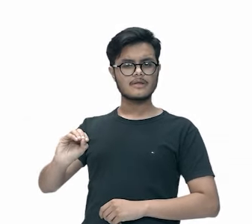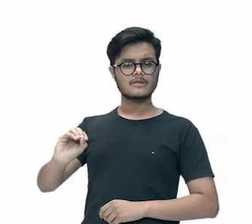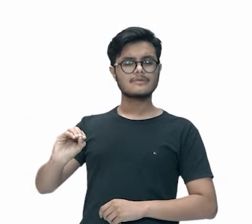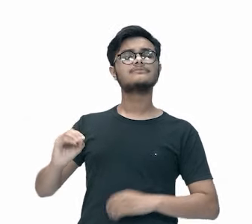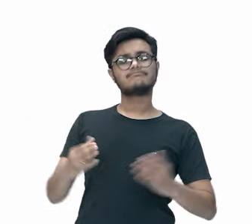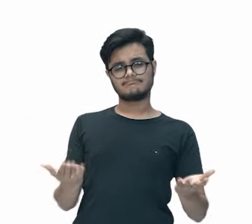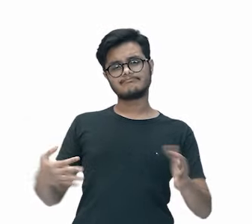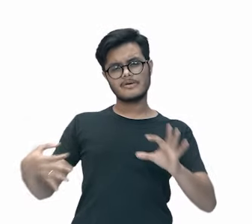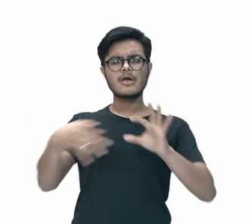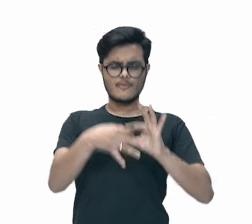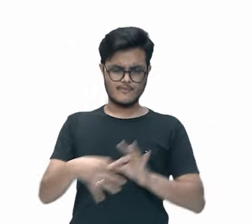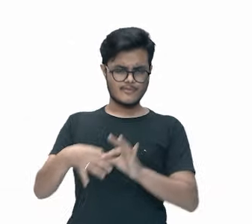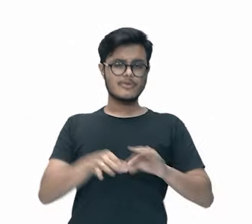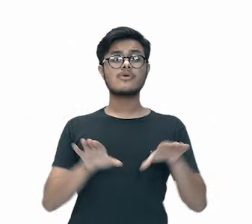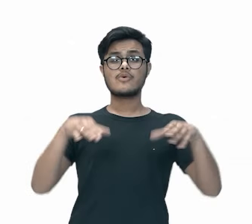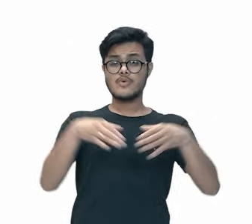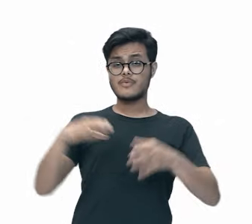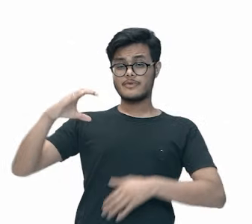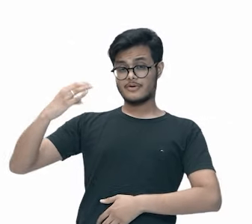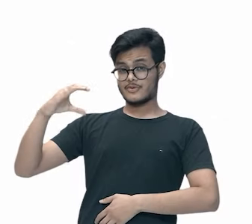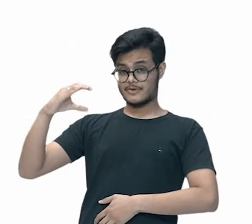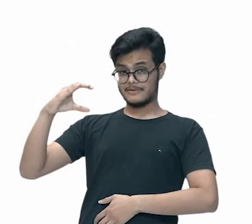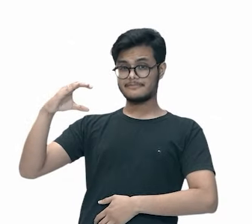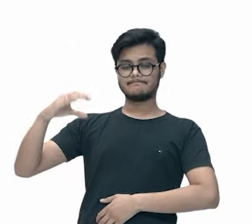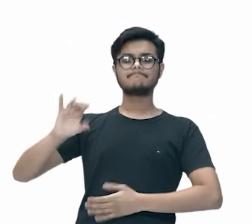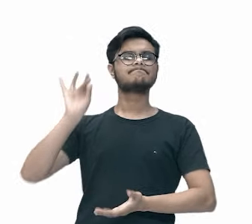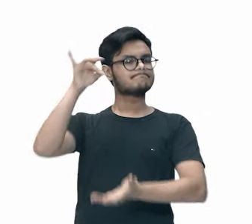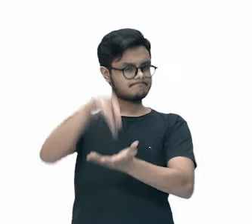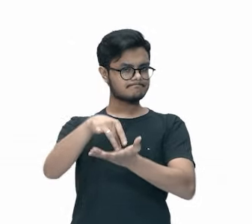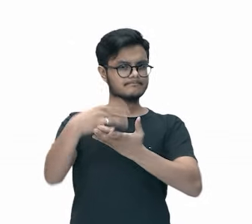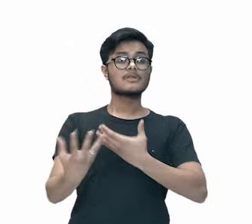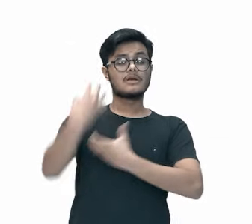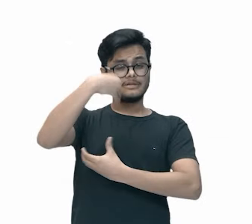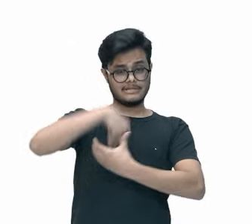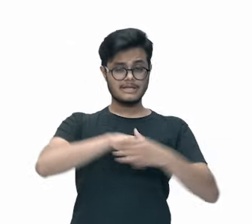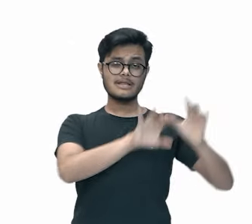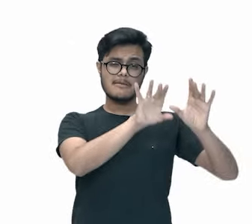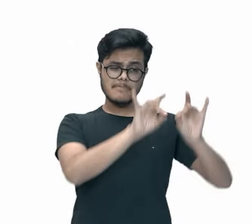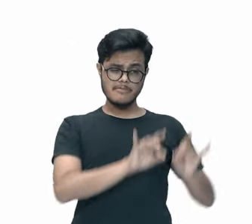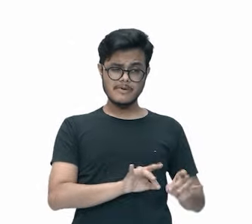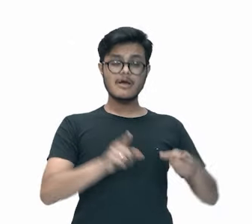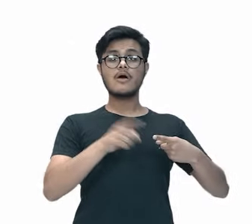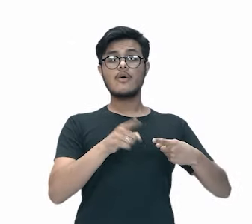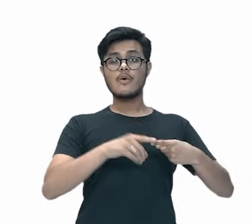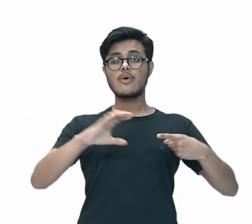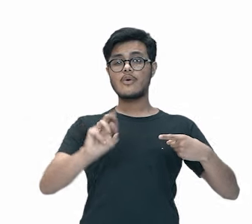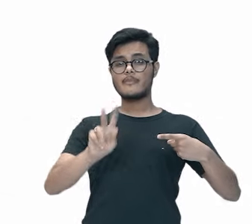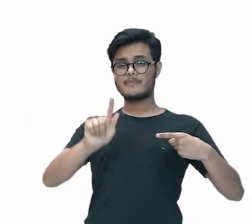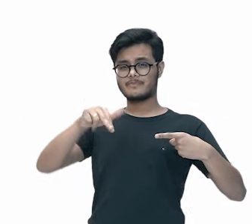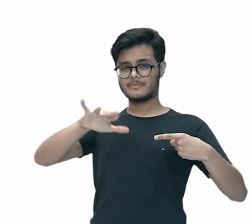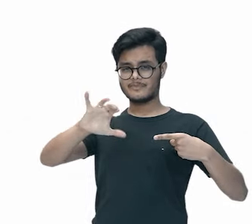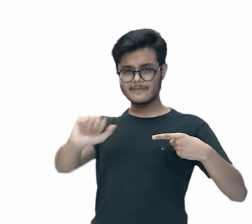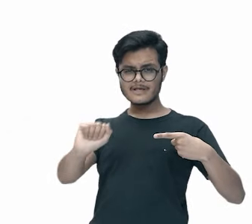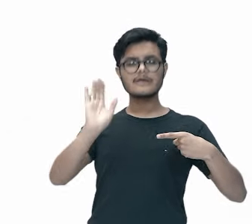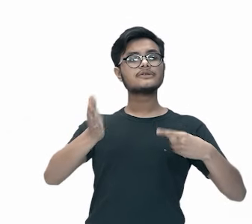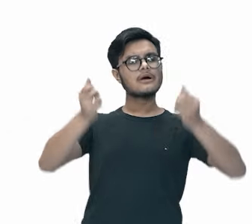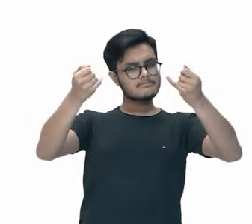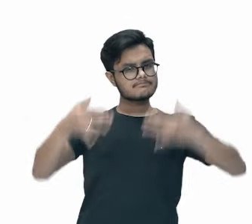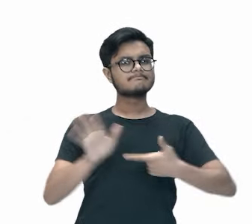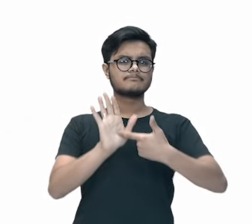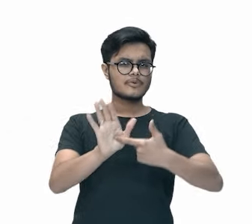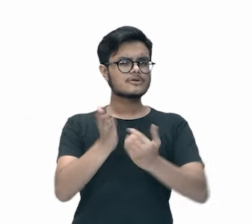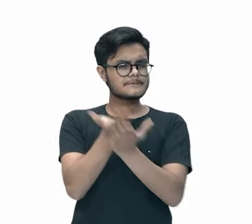faz parte justamente ali de um grupo, né? Dentro das funções orgânicas, tá? Como eu já comentei, né, no início